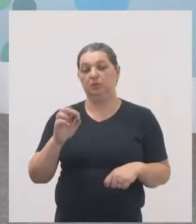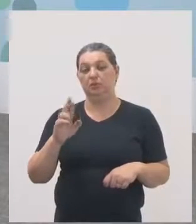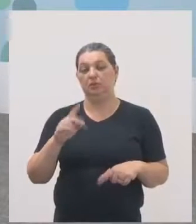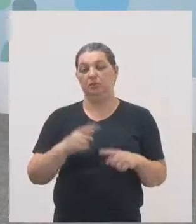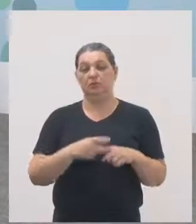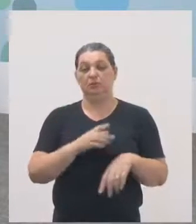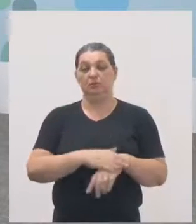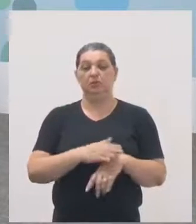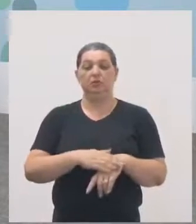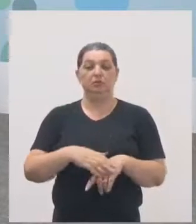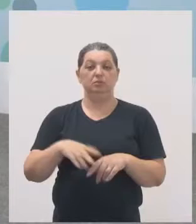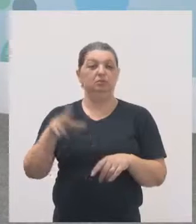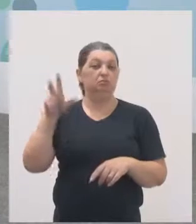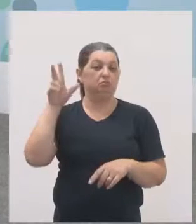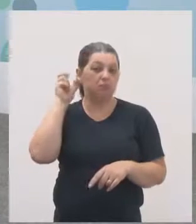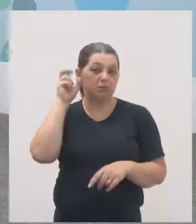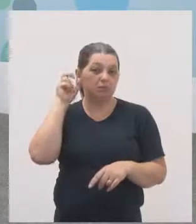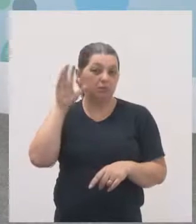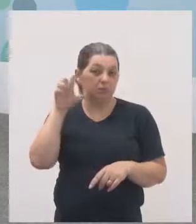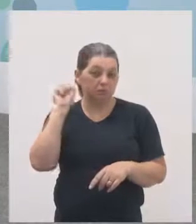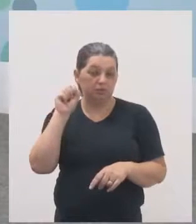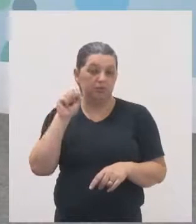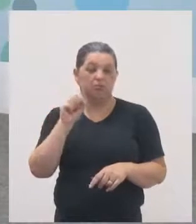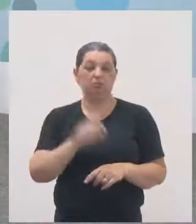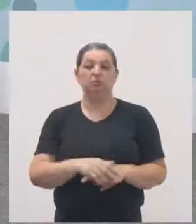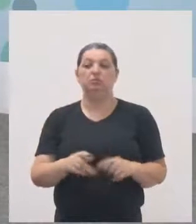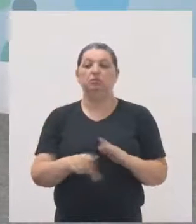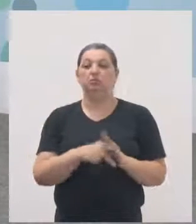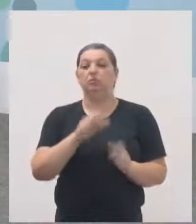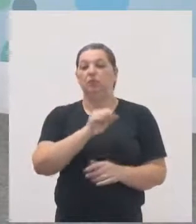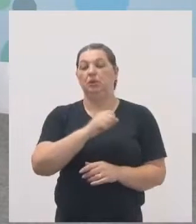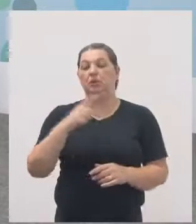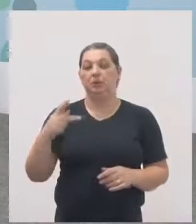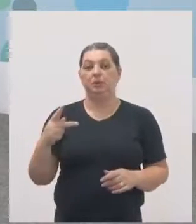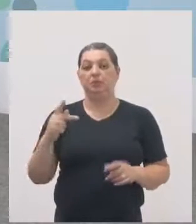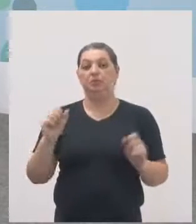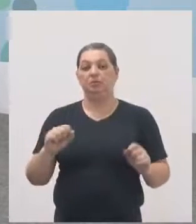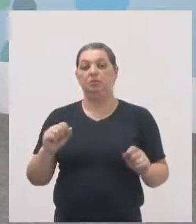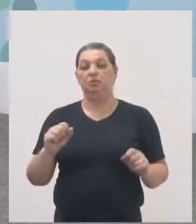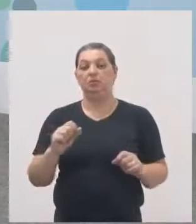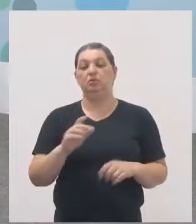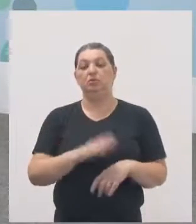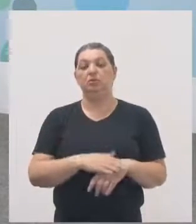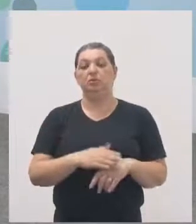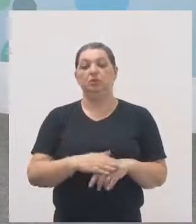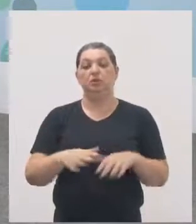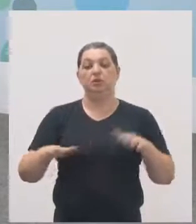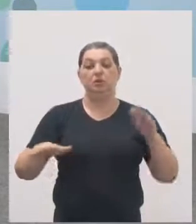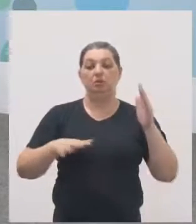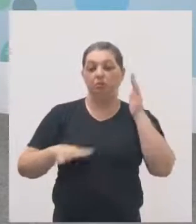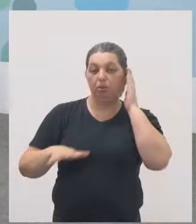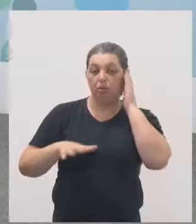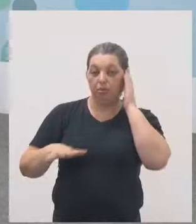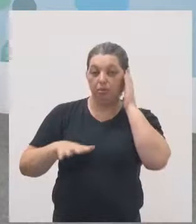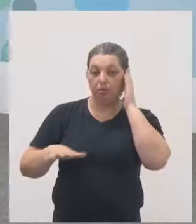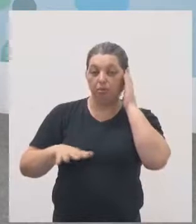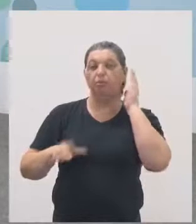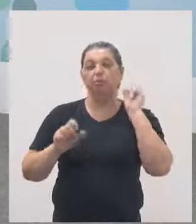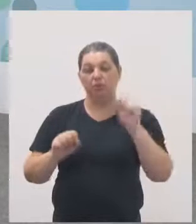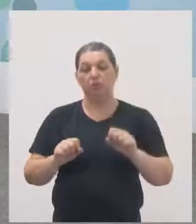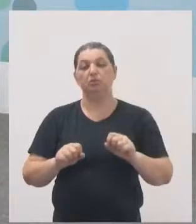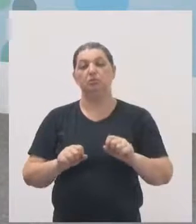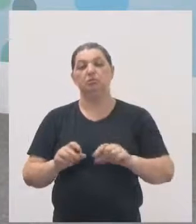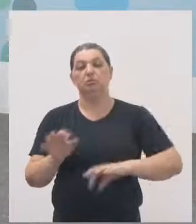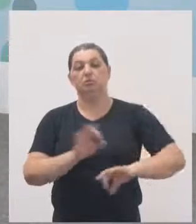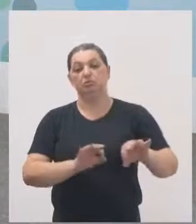áudio, mas ele também é um aplicativo, né, que você pode simplesmente fazer a mixagem, né, que você pode ordenar